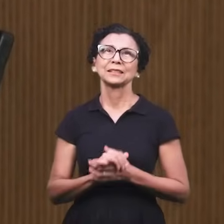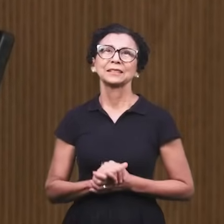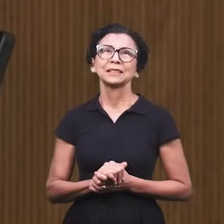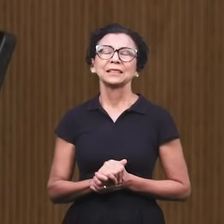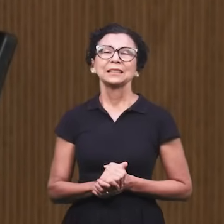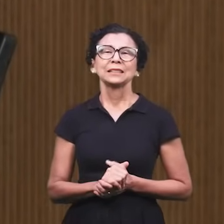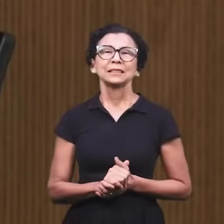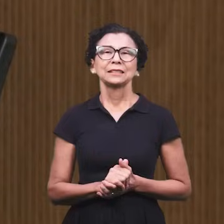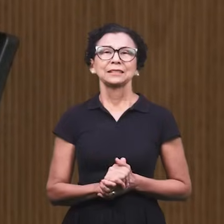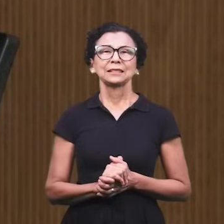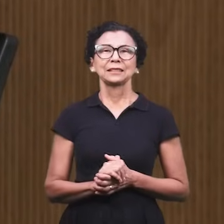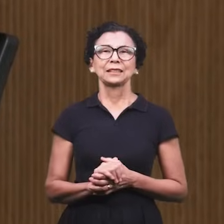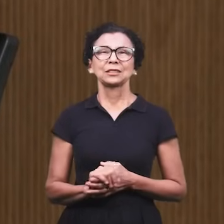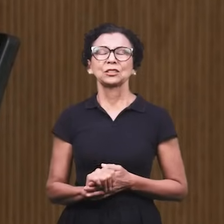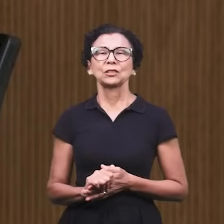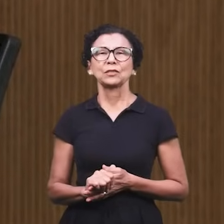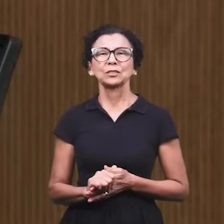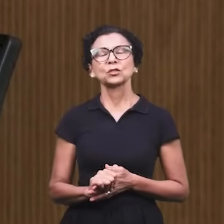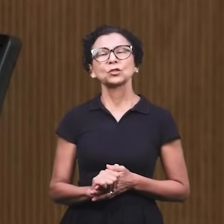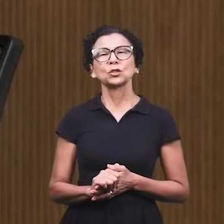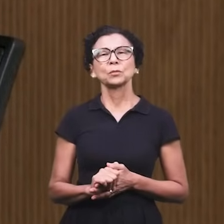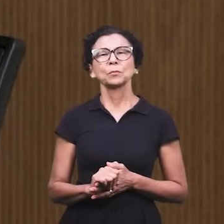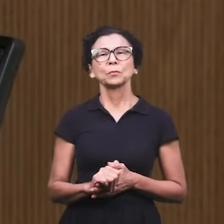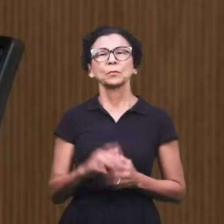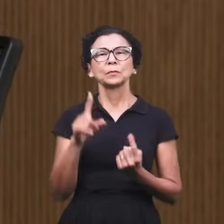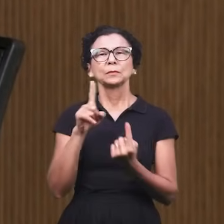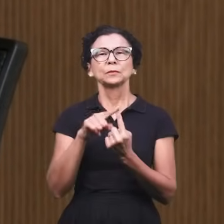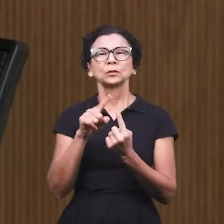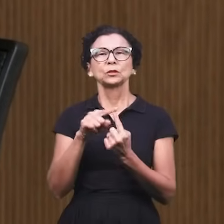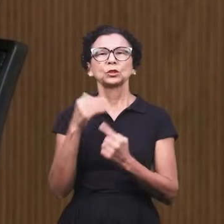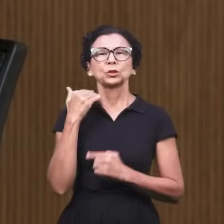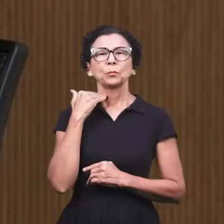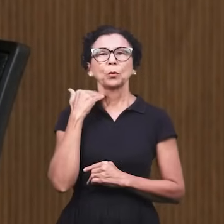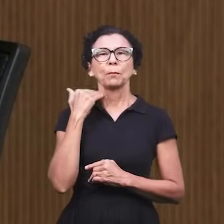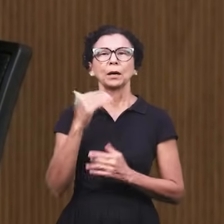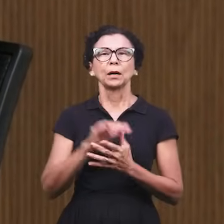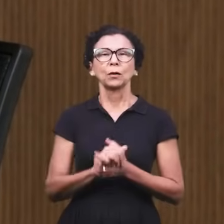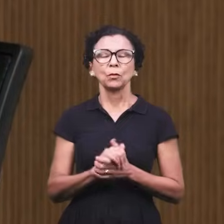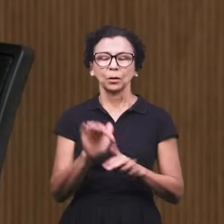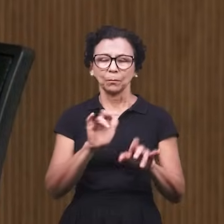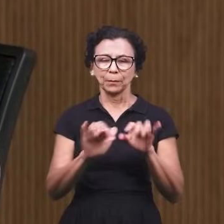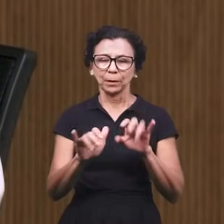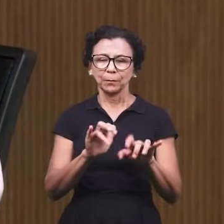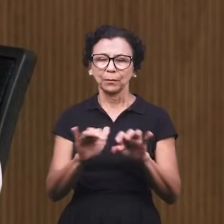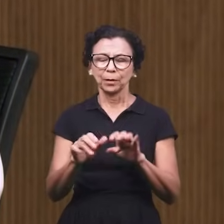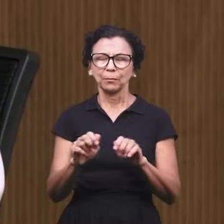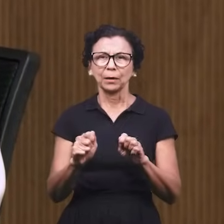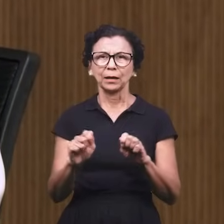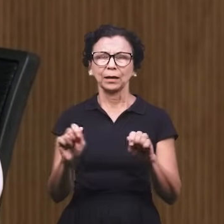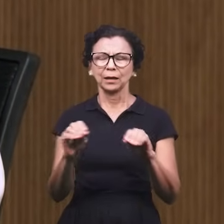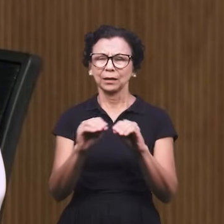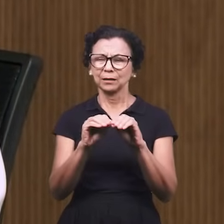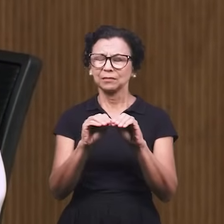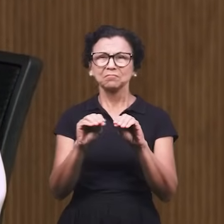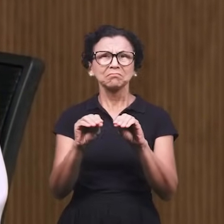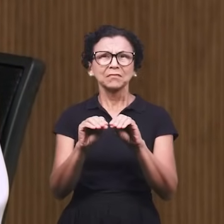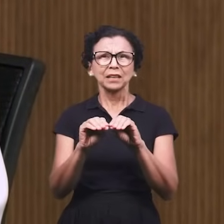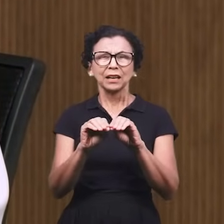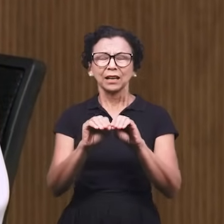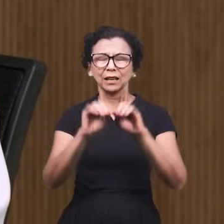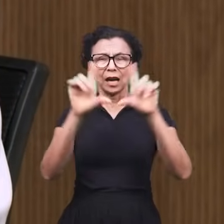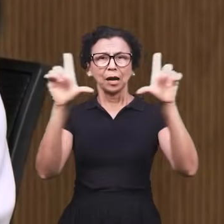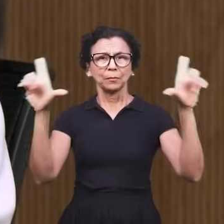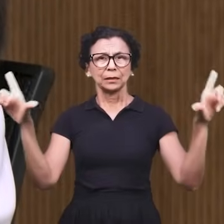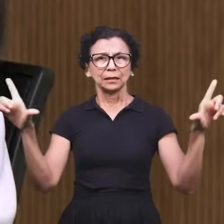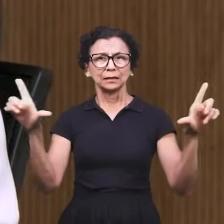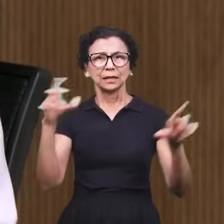numa máquina, tipo máquina de banco, e aparecia lá, Andréia Thalma, jornalista. E aí eu fiquei em paz e estou em paz até hoje.